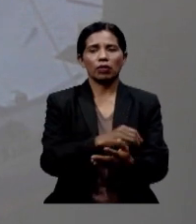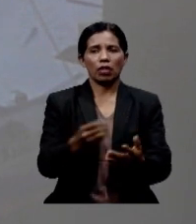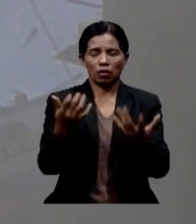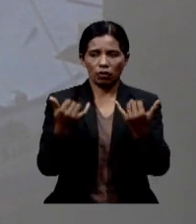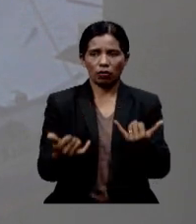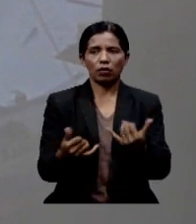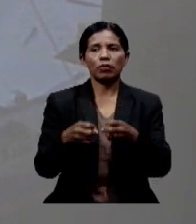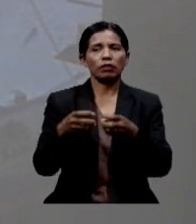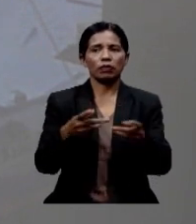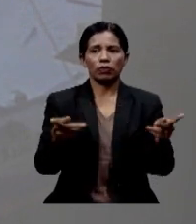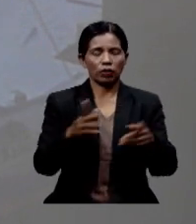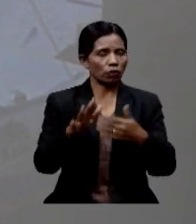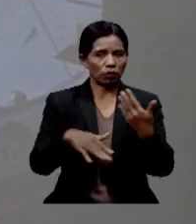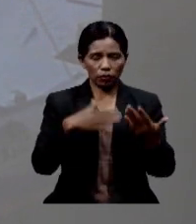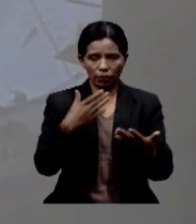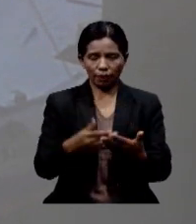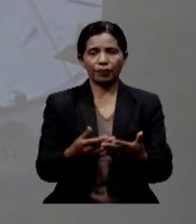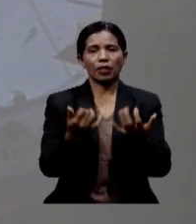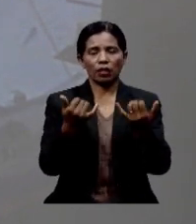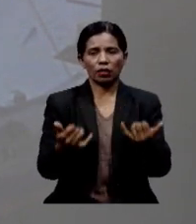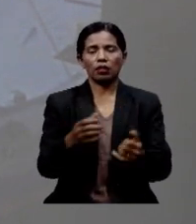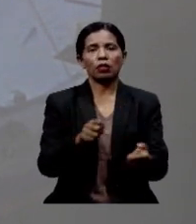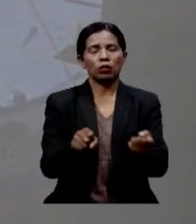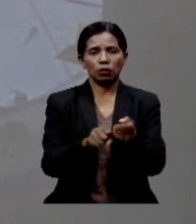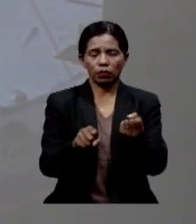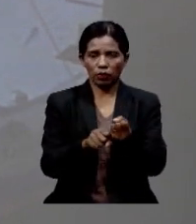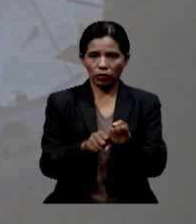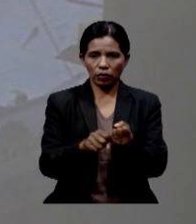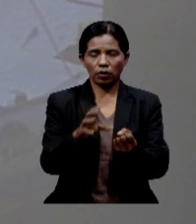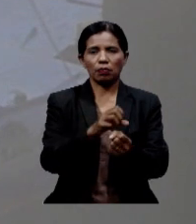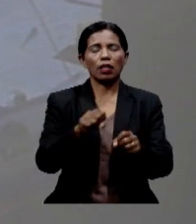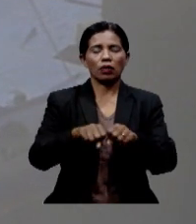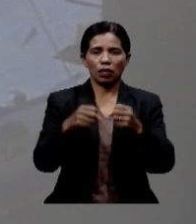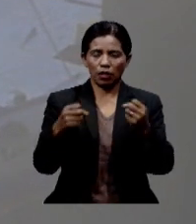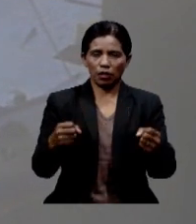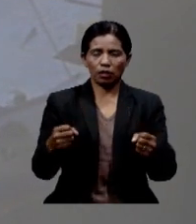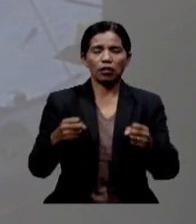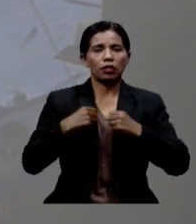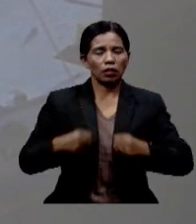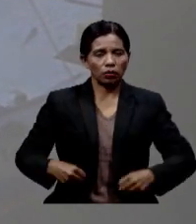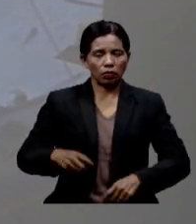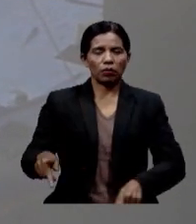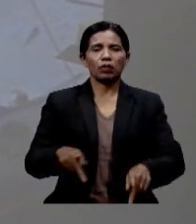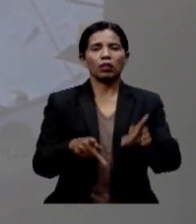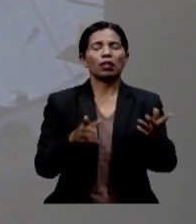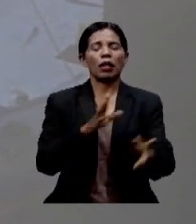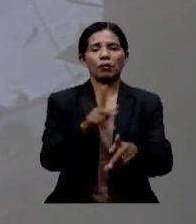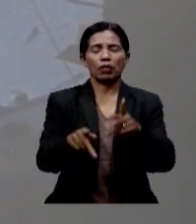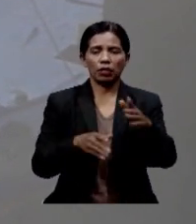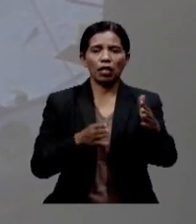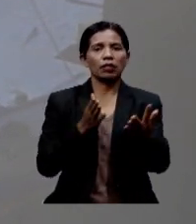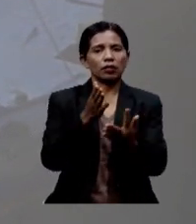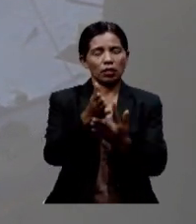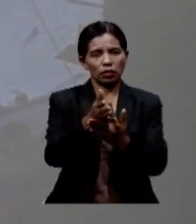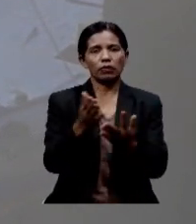na clecaria fatin rototo, e ainda nem contribui para estraga a saúde pública, também ilegal, acesso fácil liu. Também nem se